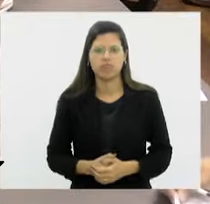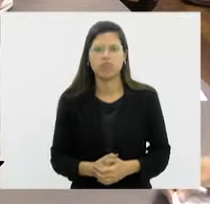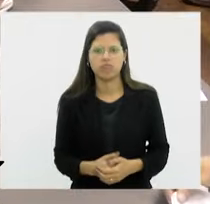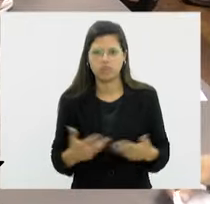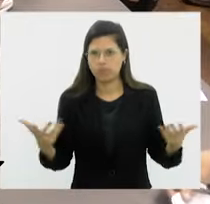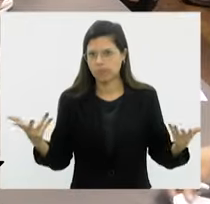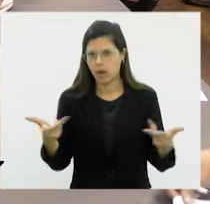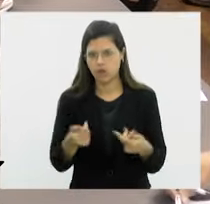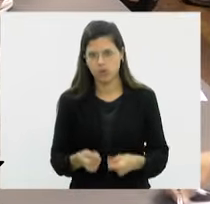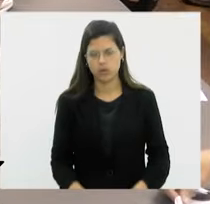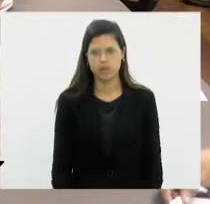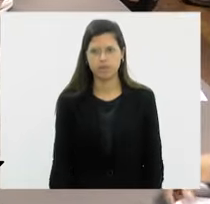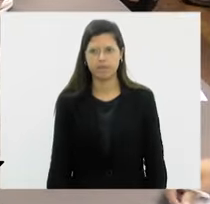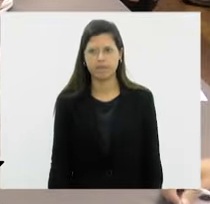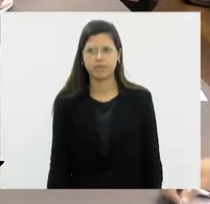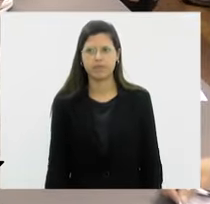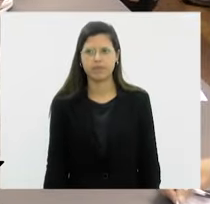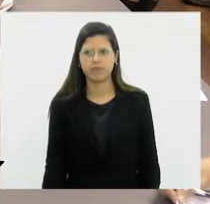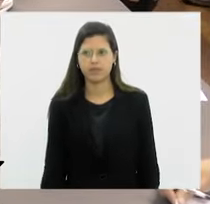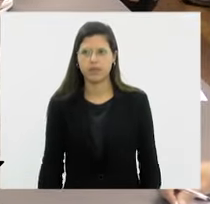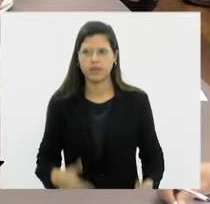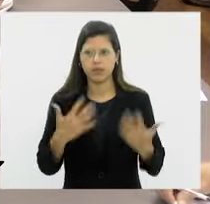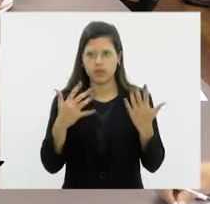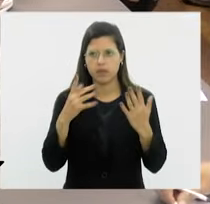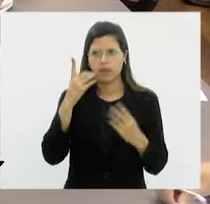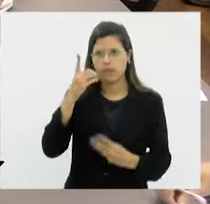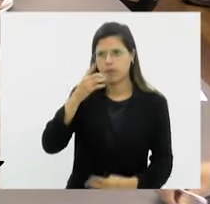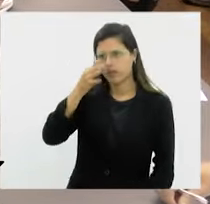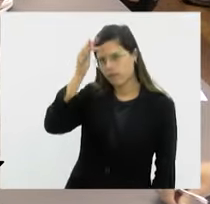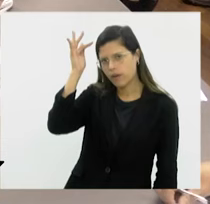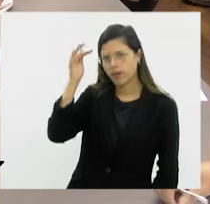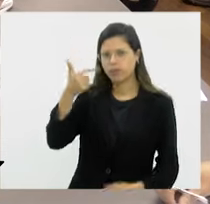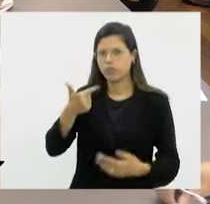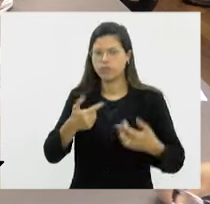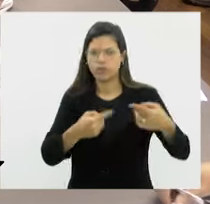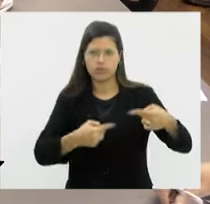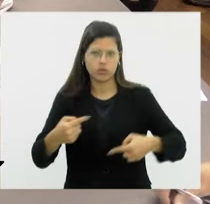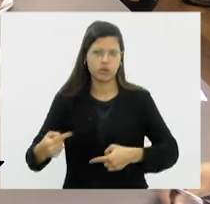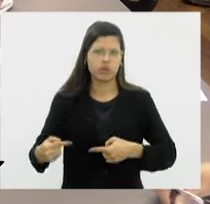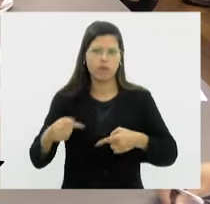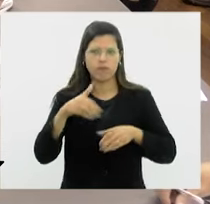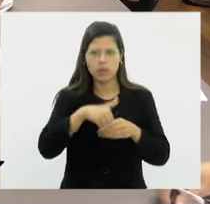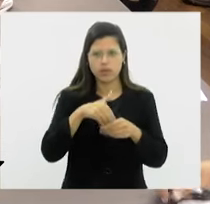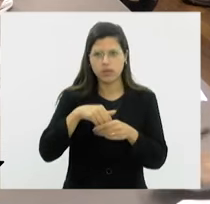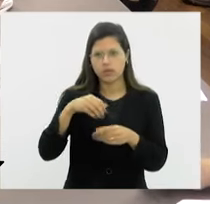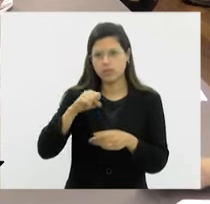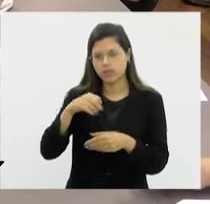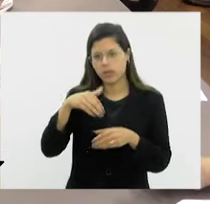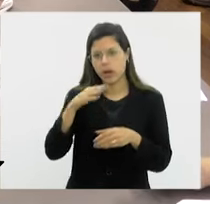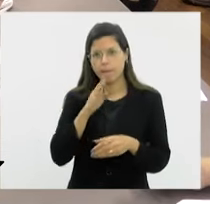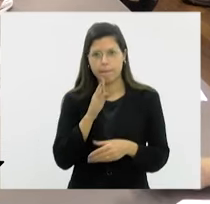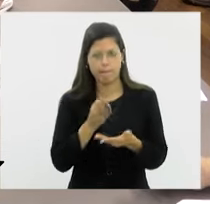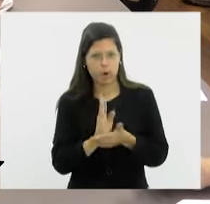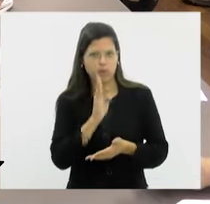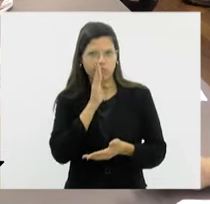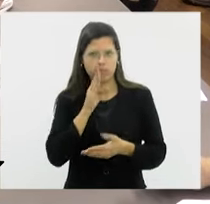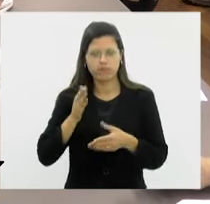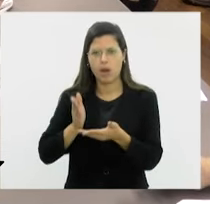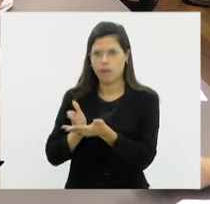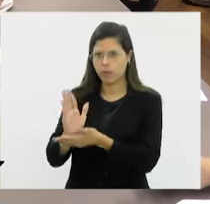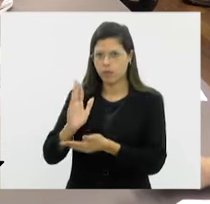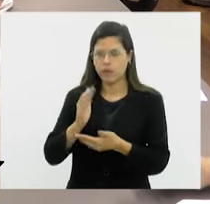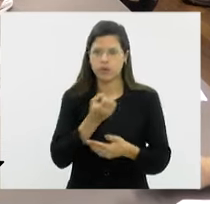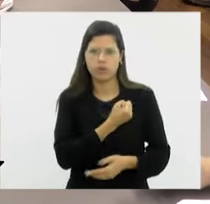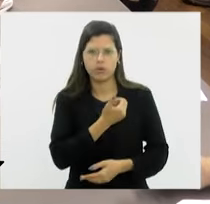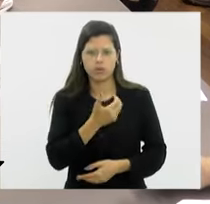incríveis. Parabenizar o deputado Fred Pacheco, não havendo quem queira discutir, encerrada a discussão e votação, senhores que aprovam, permaneçam como estão, aprovado, 18